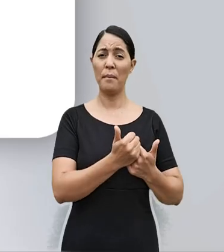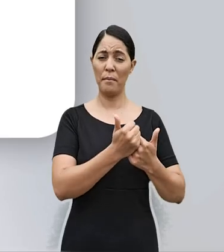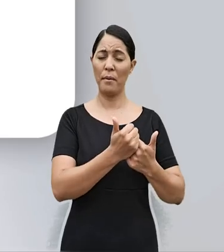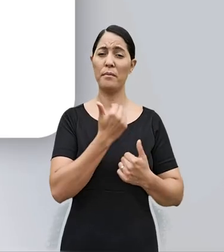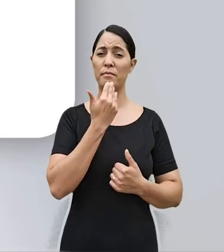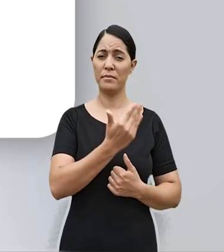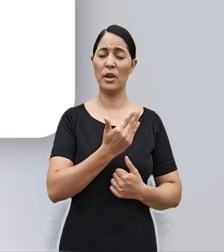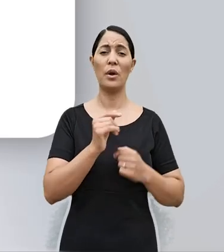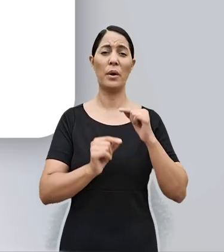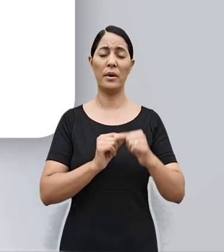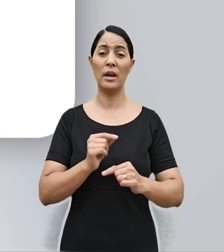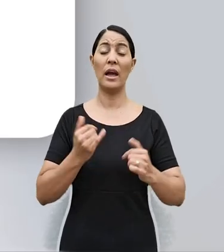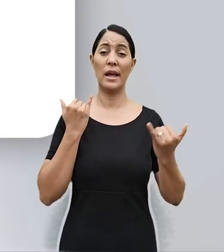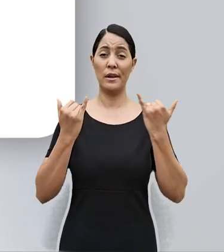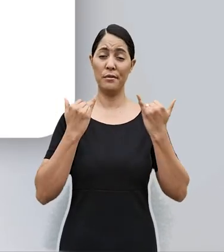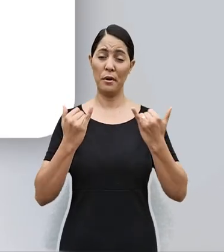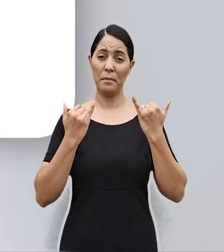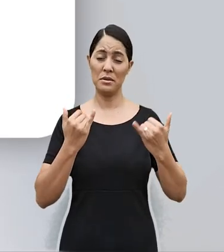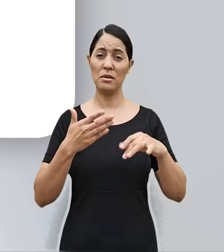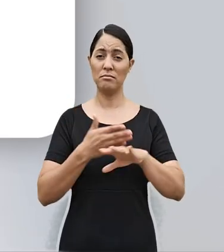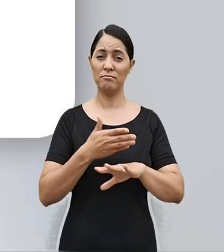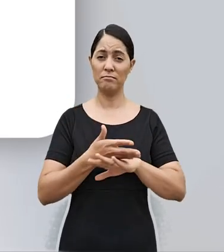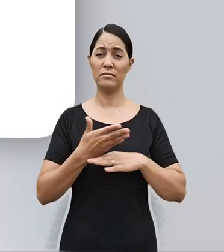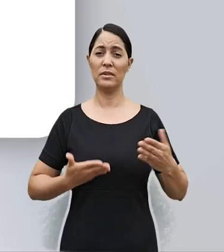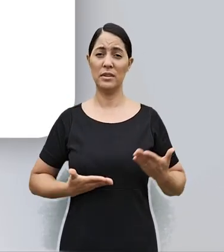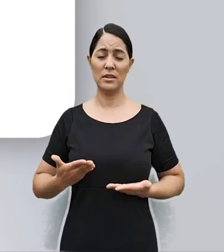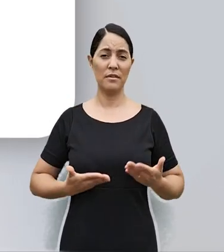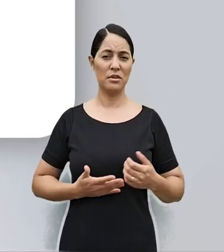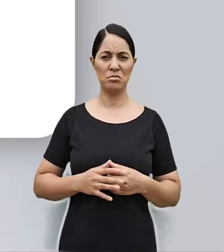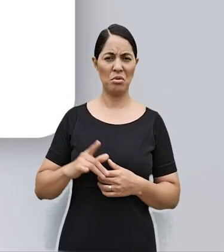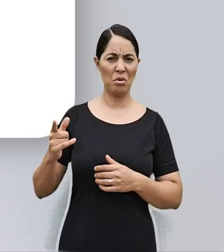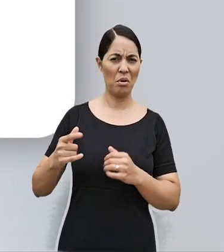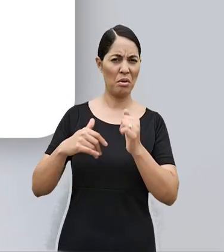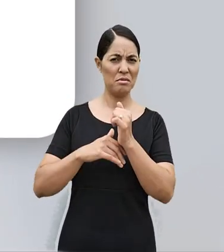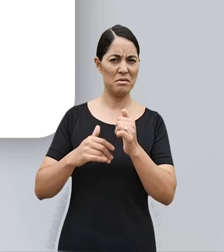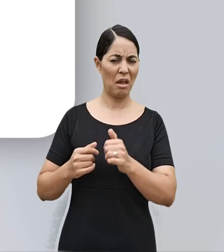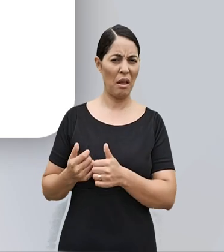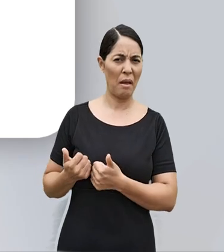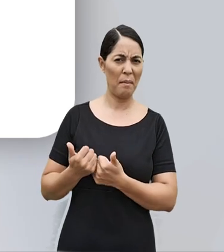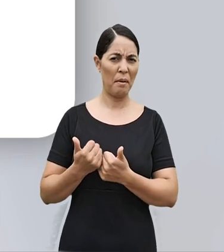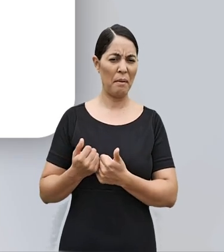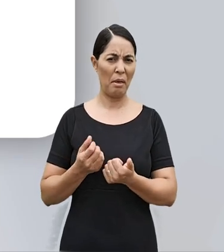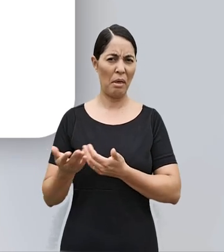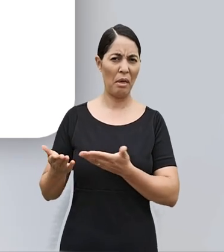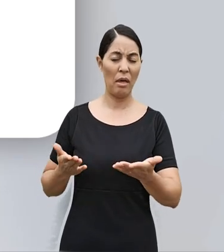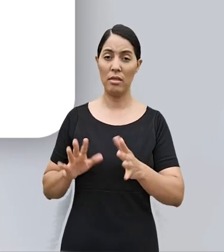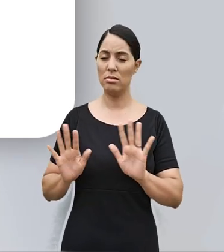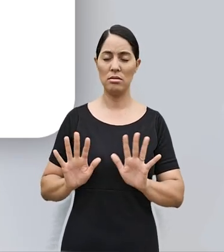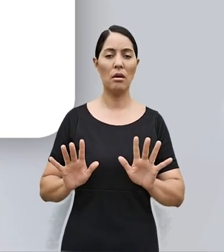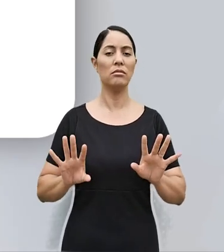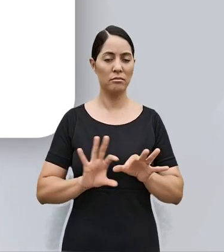autorizem representantes a acessar informações e serviços sem compartilhar senhas ou comparecer a uma agência da Previdência, garantindo